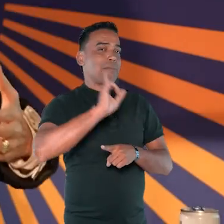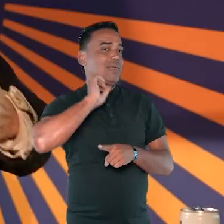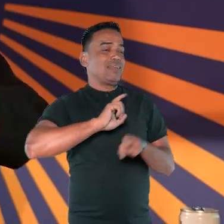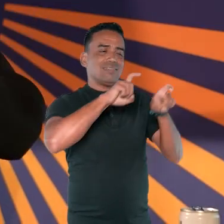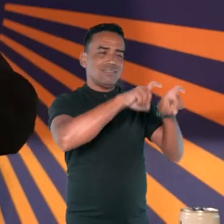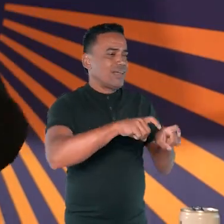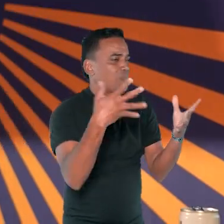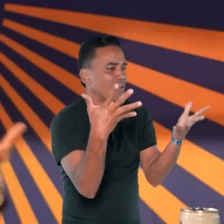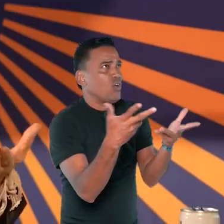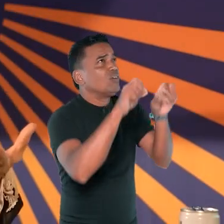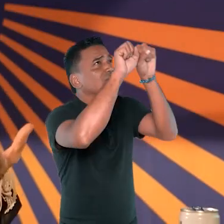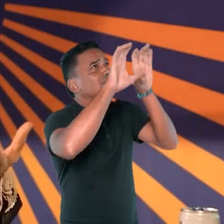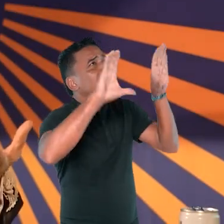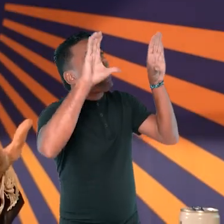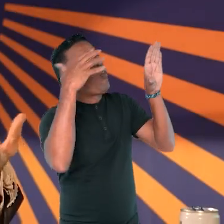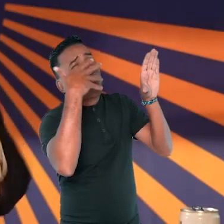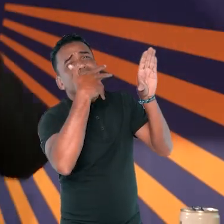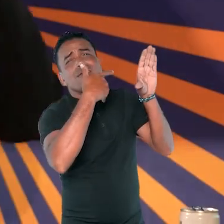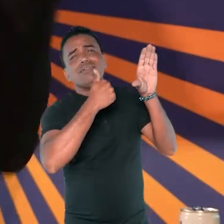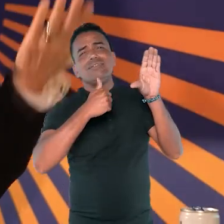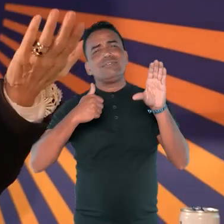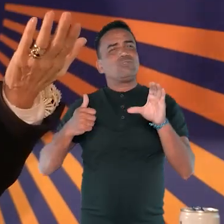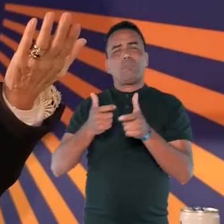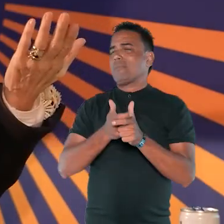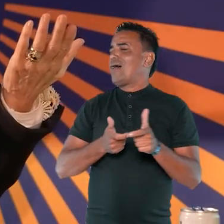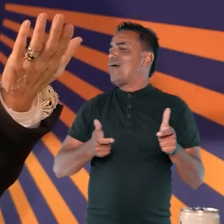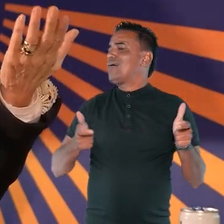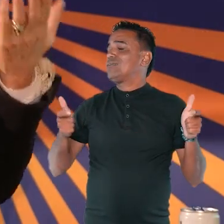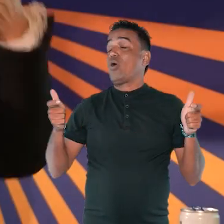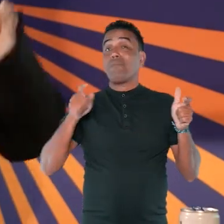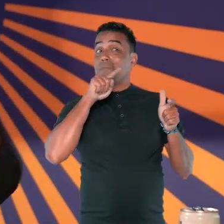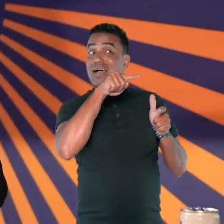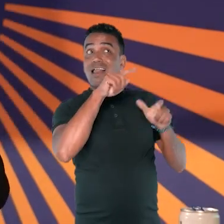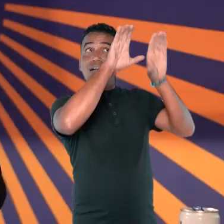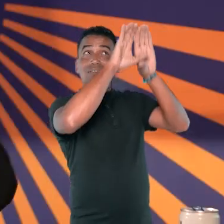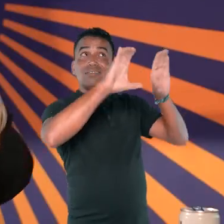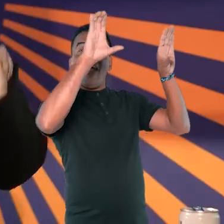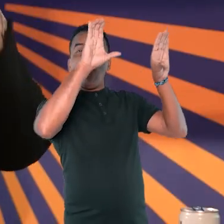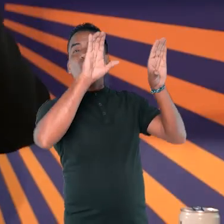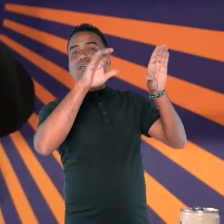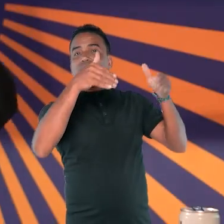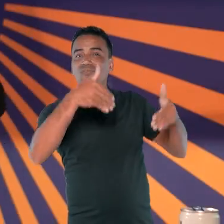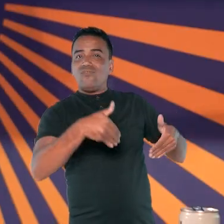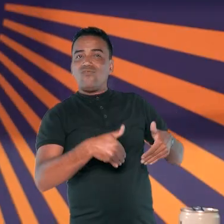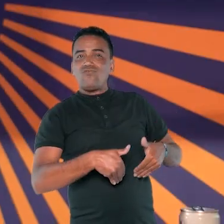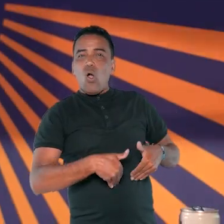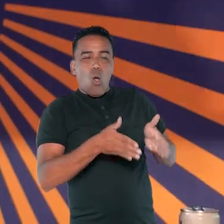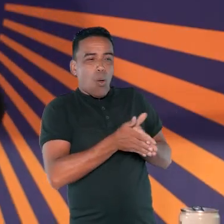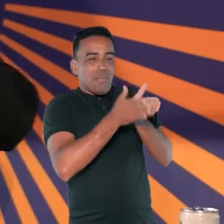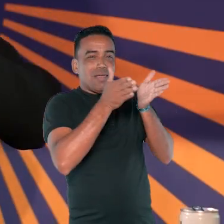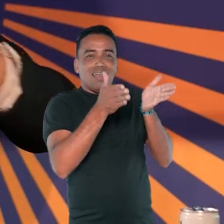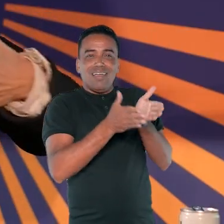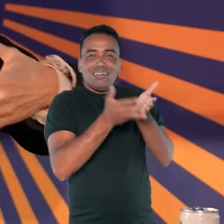glorioso que tem o céu mais bonito do mundo, mas sob esse céu, a miséria, a falta de